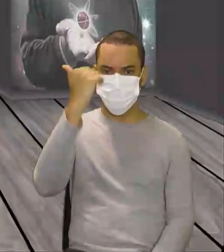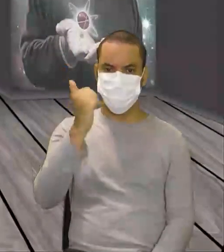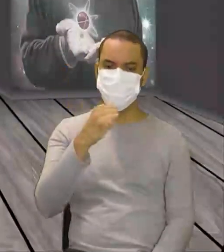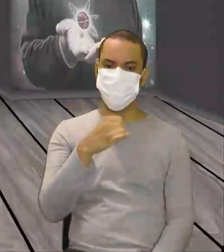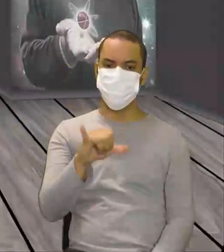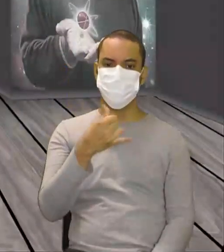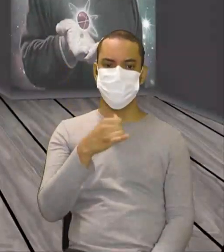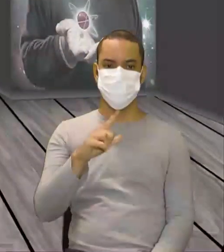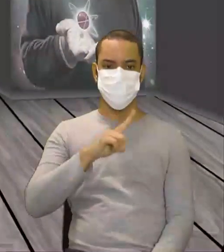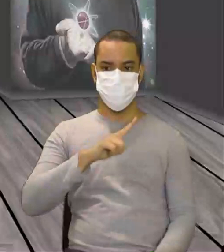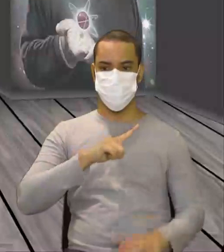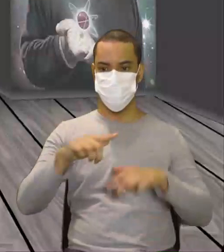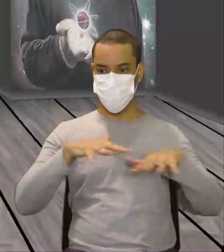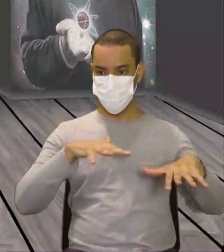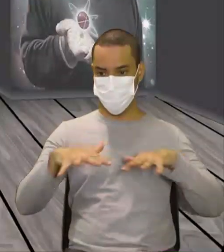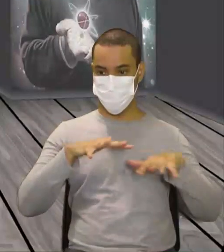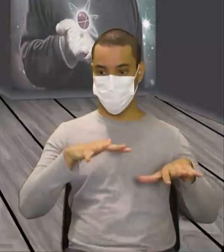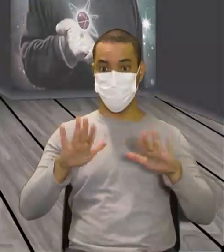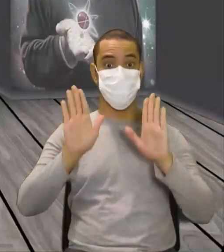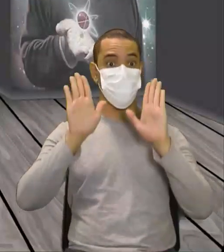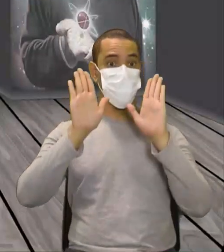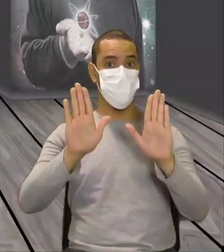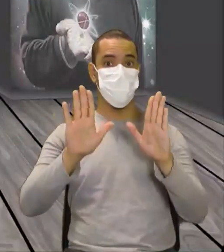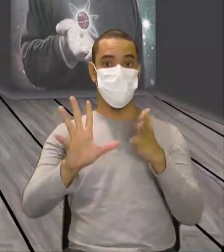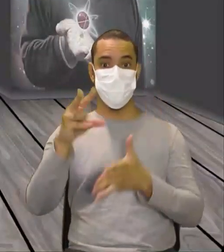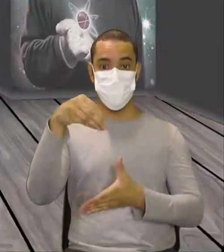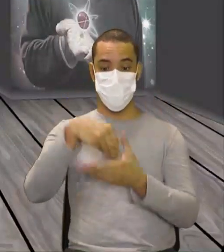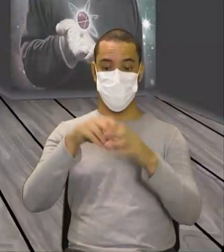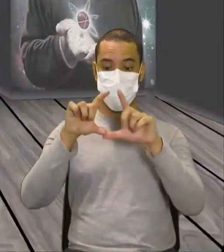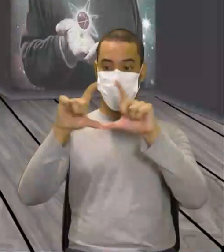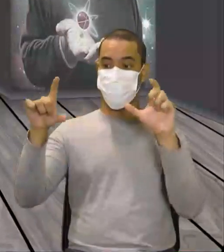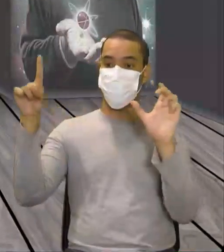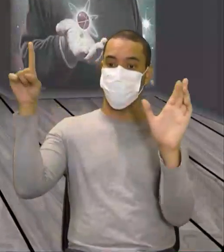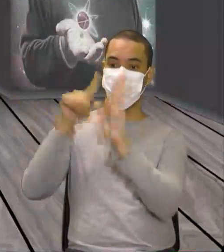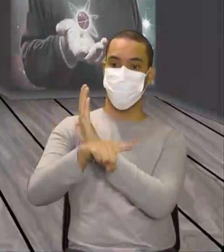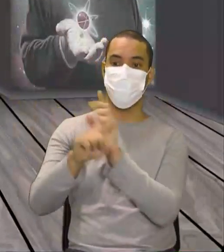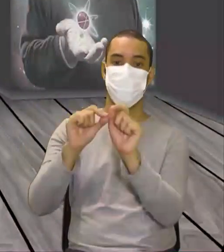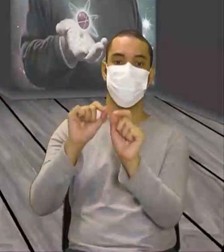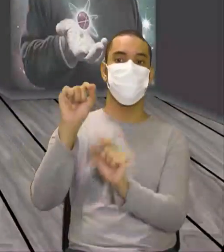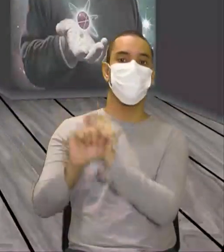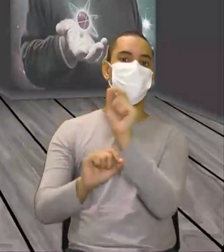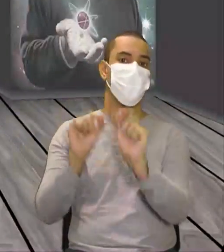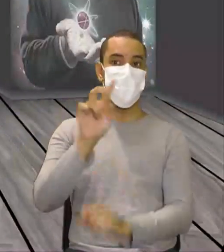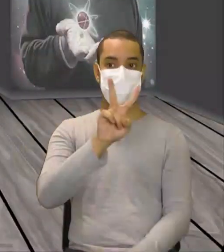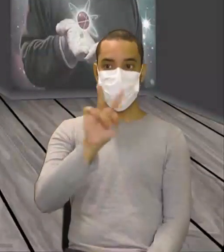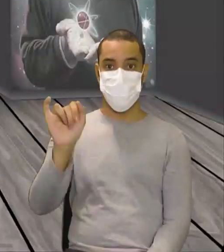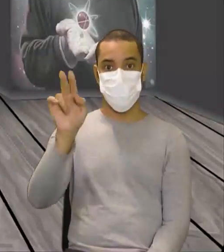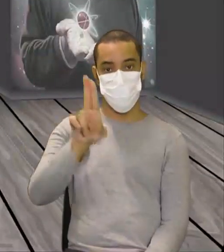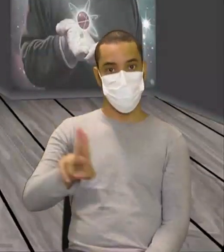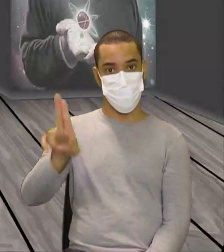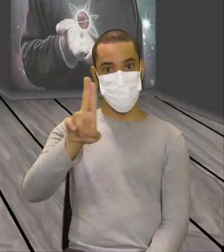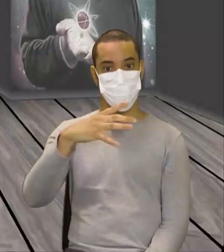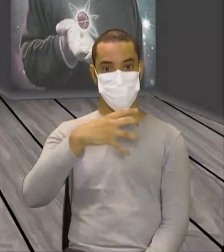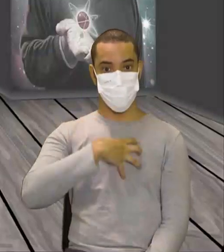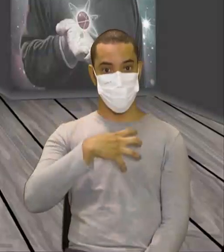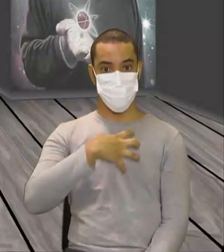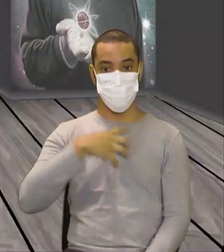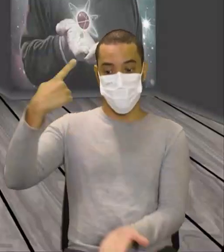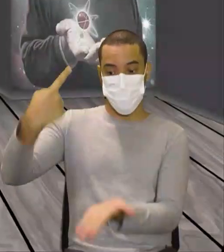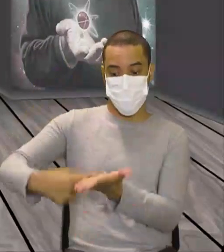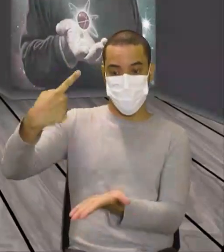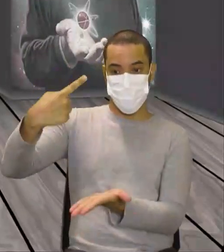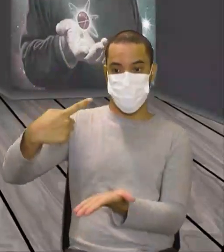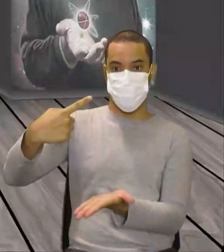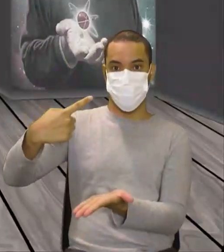o que se movimenta. Mas no enunciado ele falou, vamos utilizar o sentido da corrente